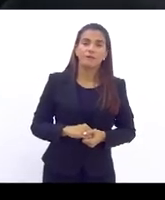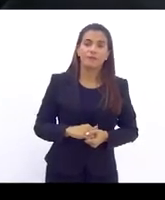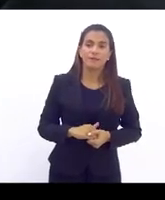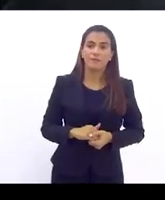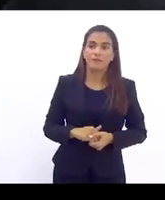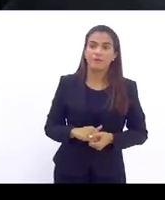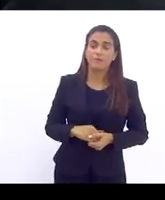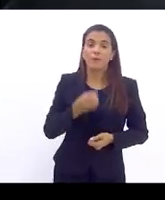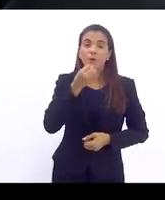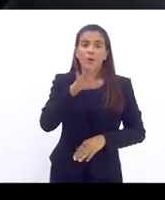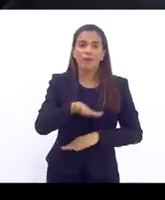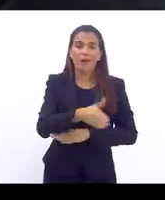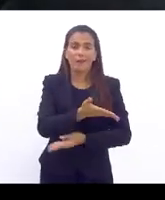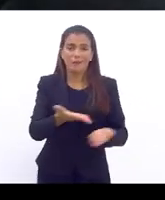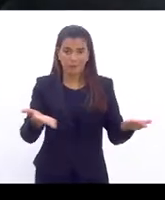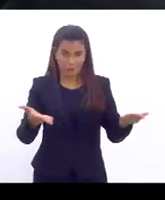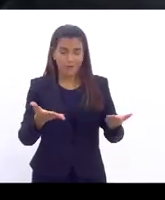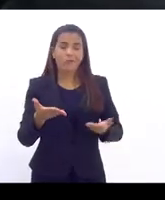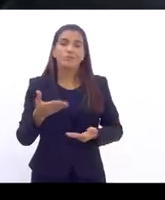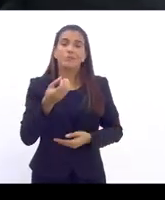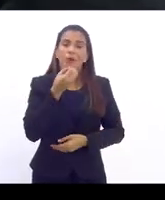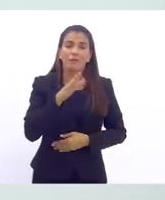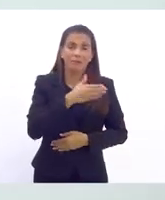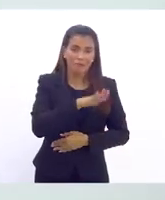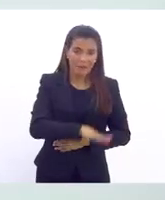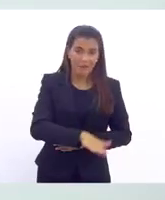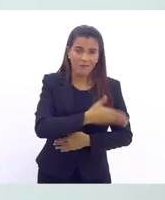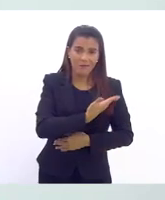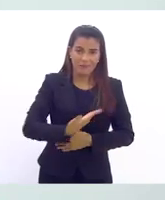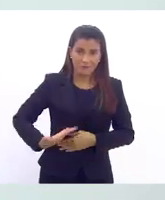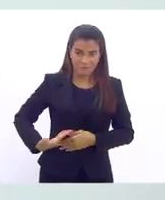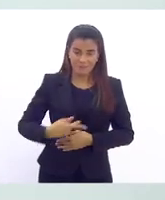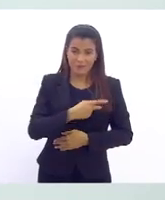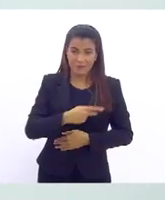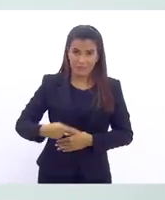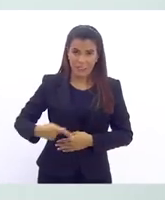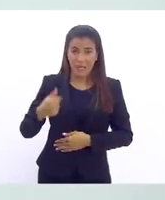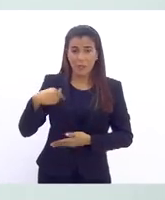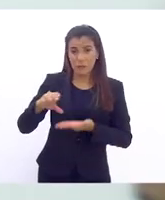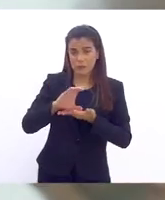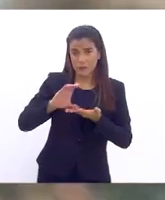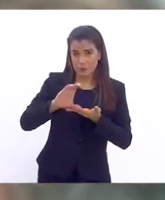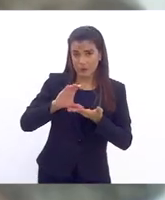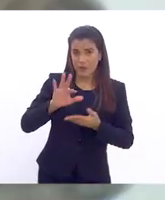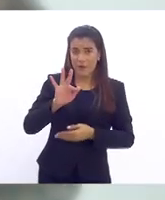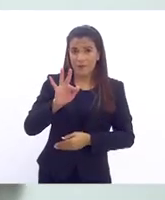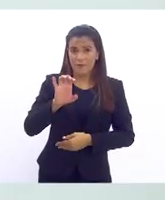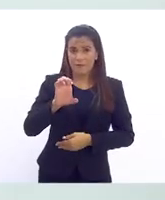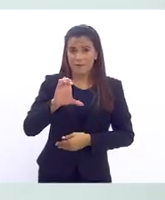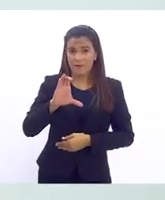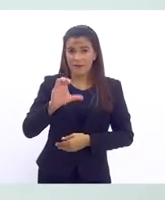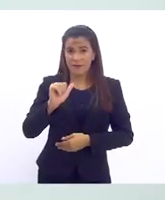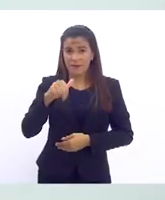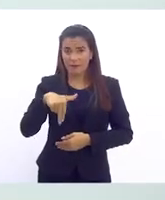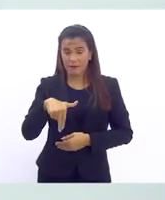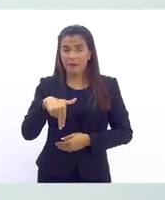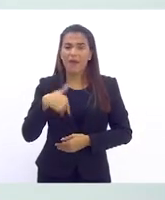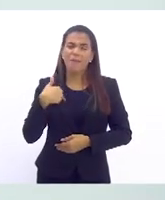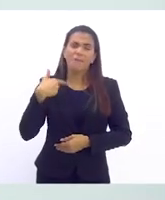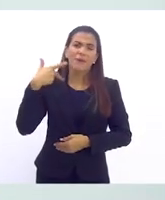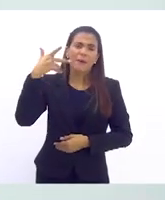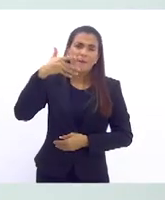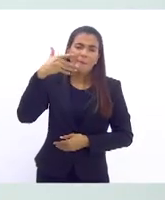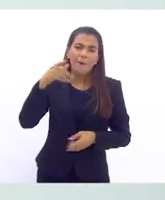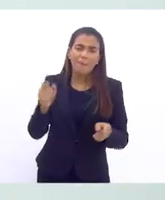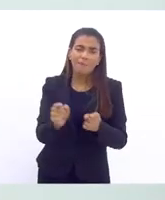Boa tarde a todos boa tarde Presidente eu sou conselheira do fecan né e eu acho que minha fala vai ser bem